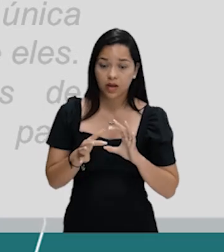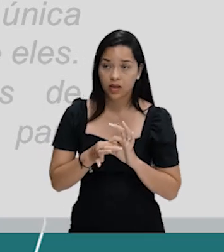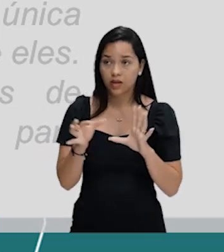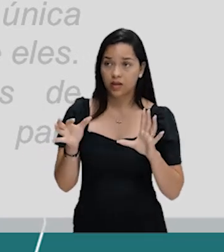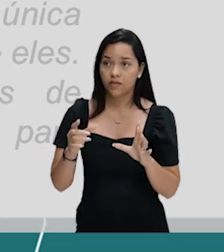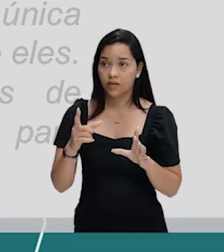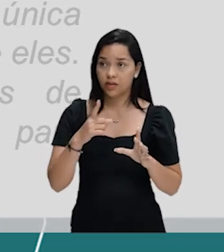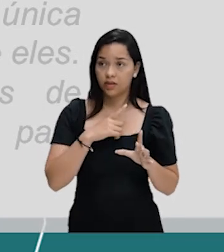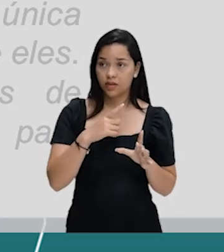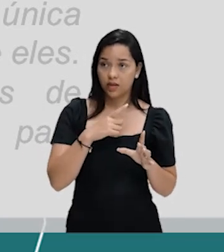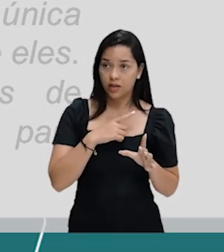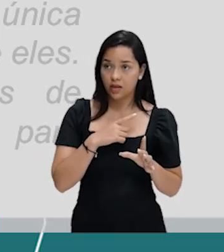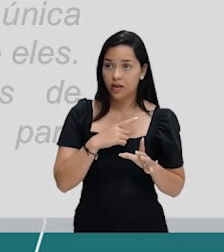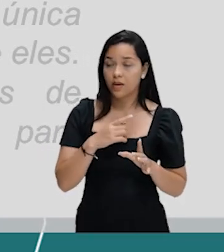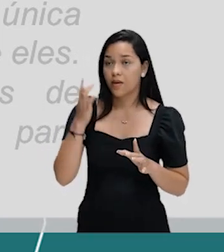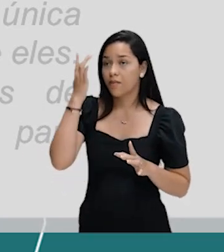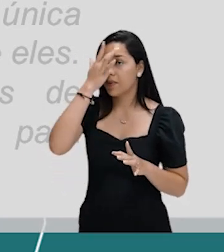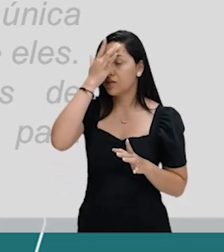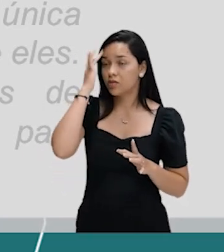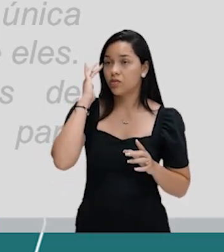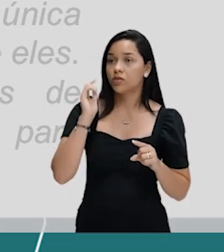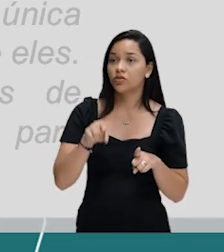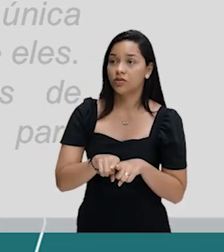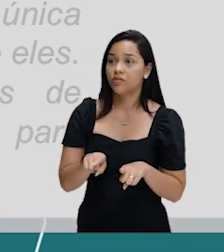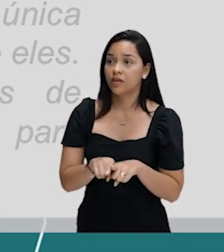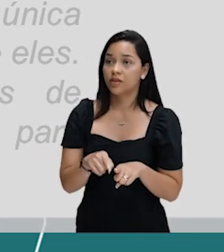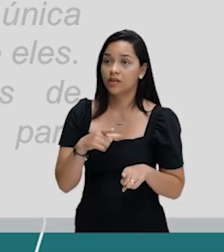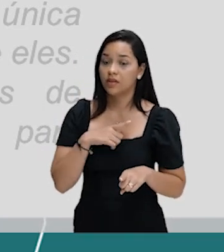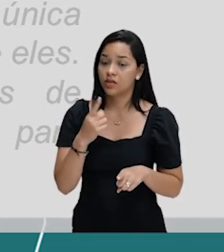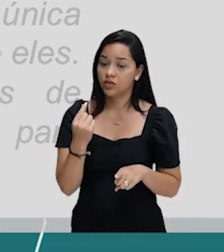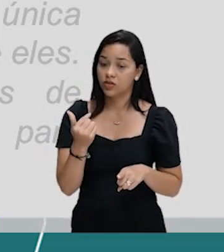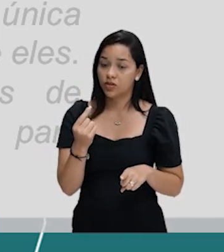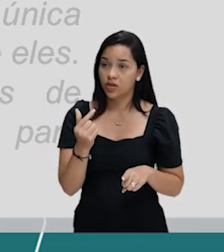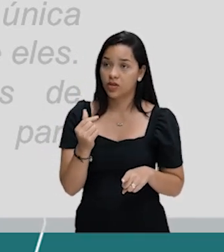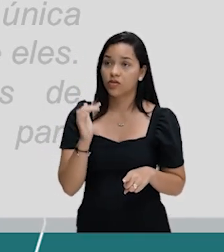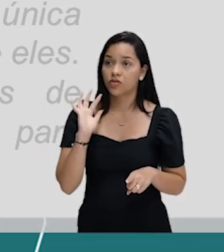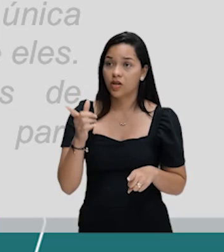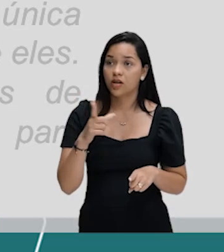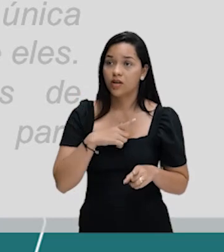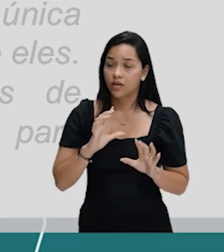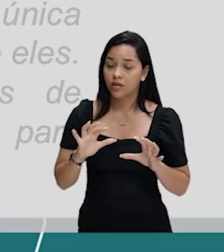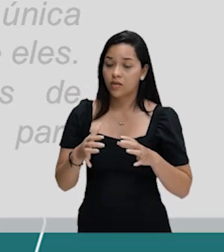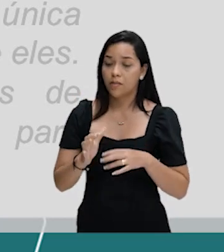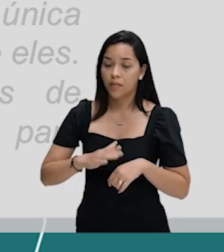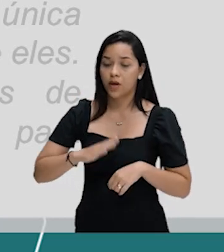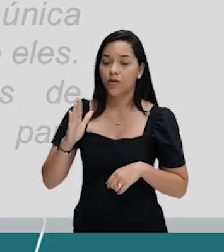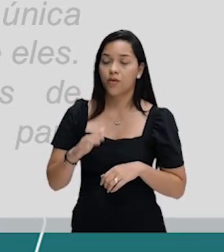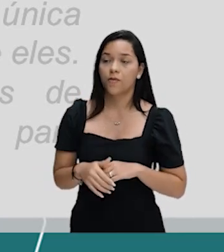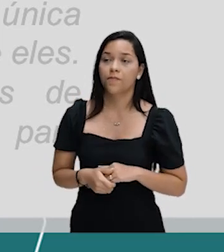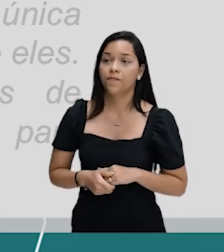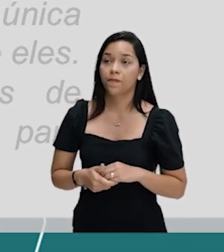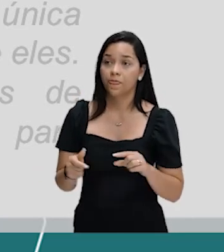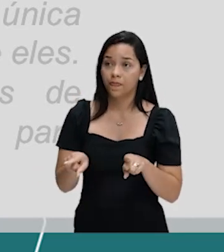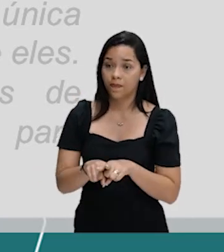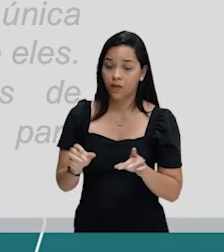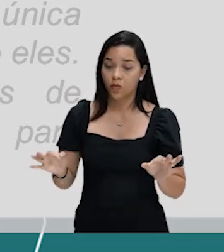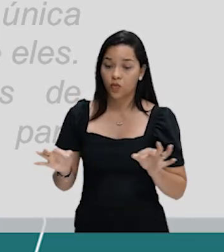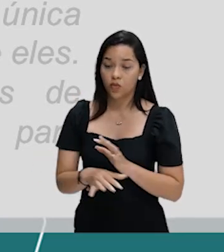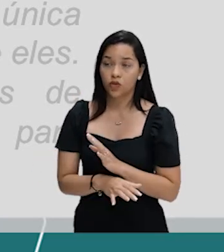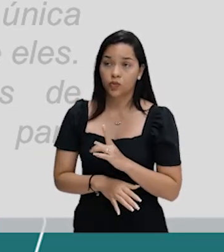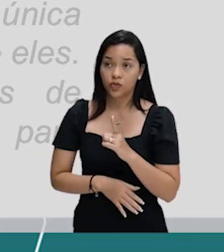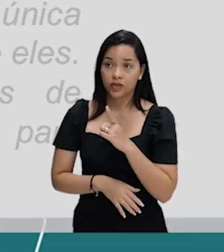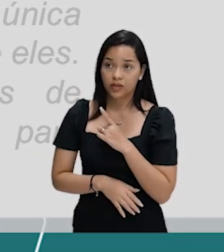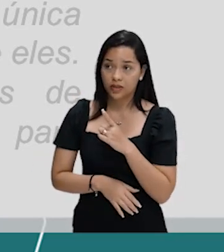de mercadorias, pessoas e capital, dinheiro. Tu já tem uma integração ali maior. E o último passo